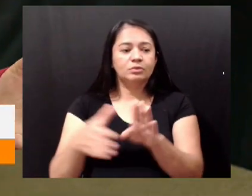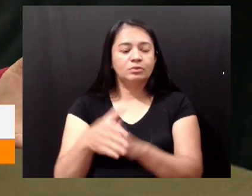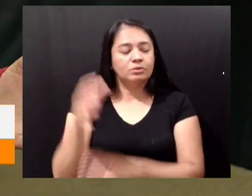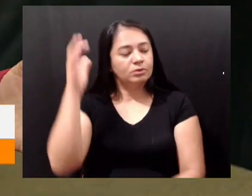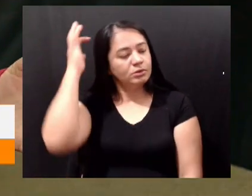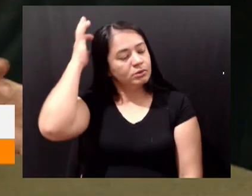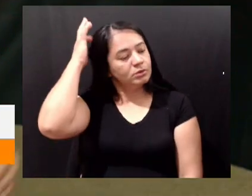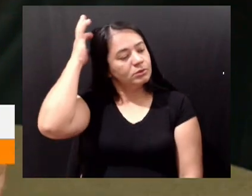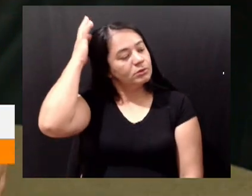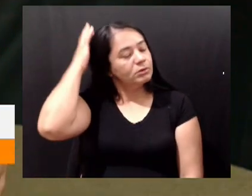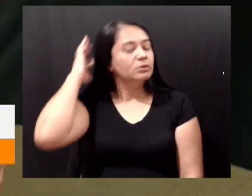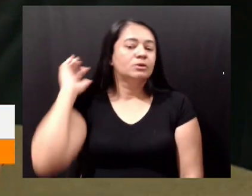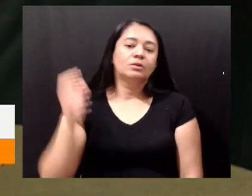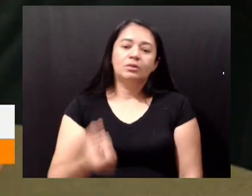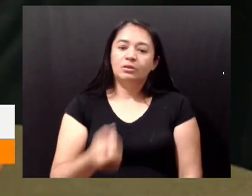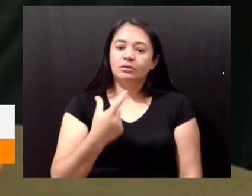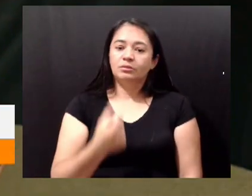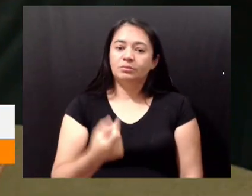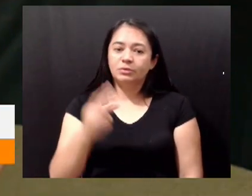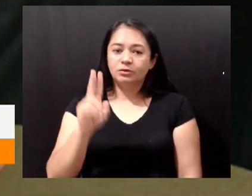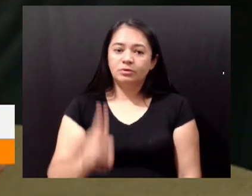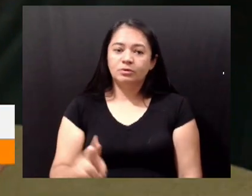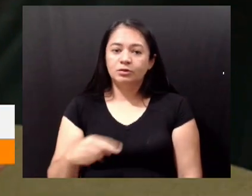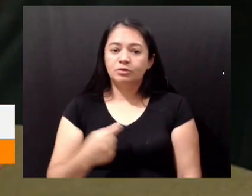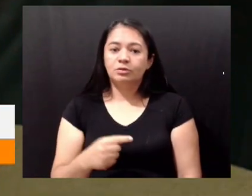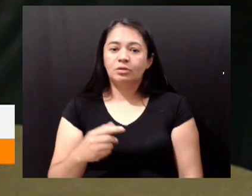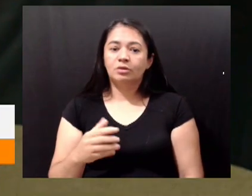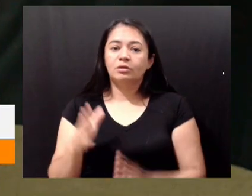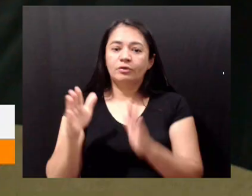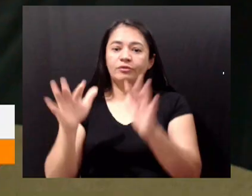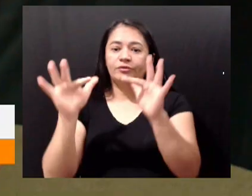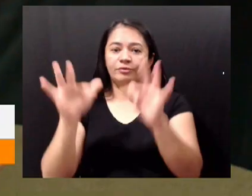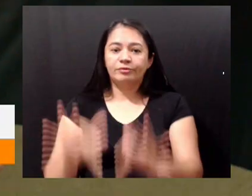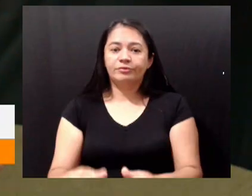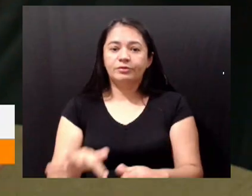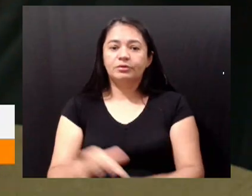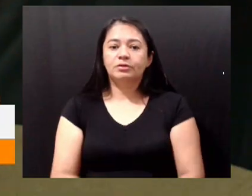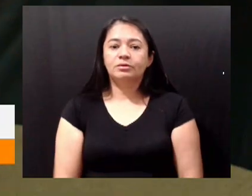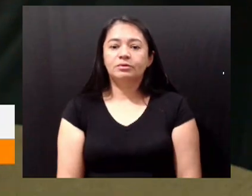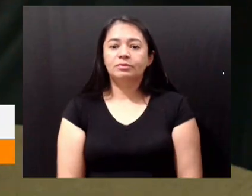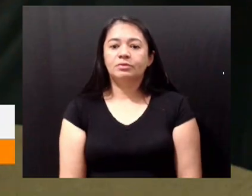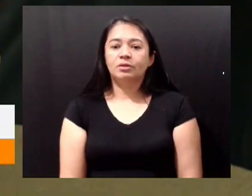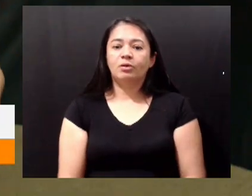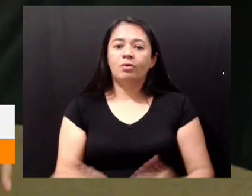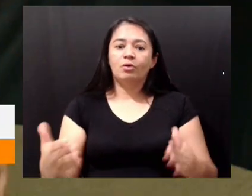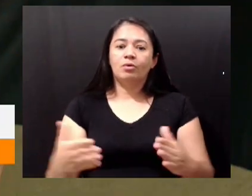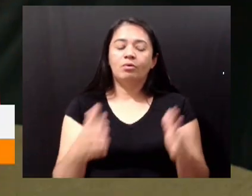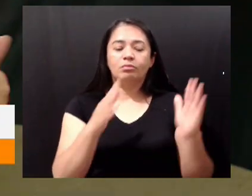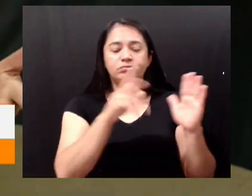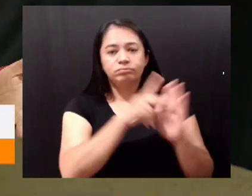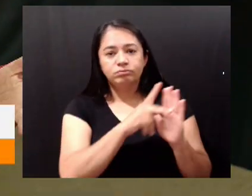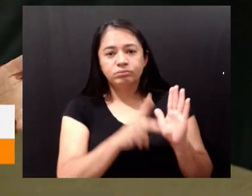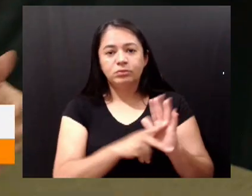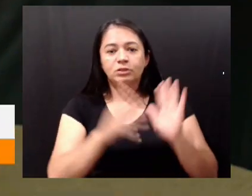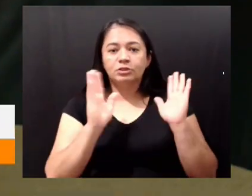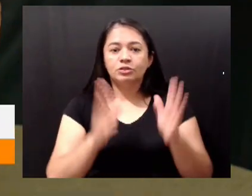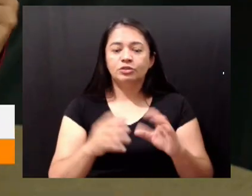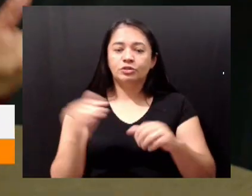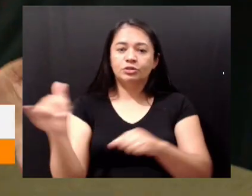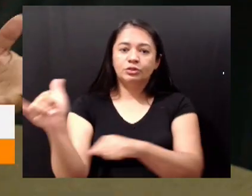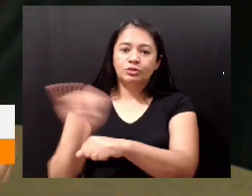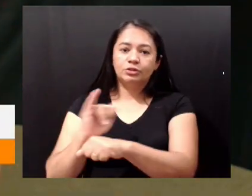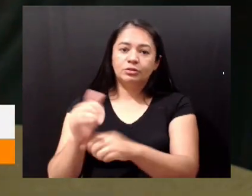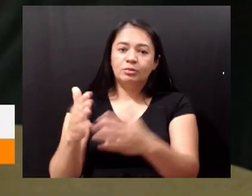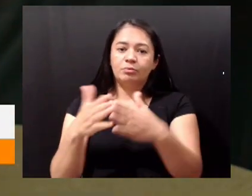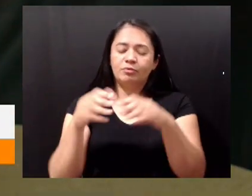à automedicação. A gente está chegando ao final do nosso Estúdio Câmara de hoje, um programa que já está no YouTube. Repasse